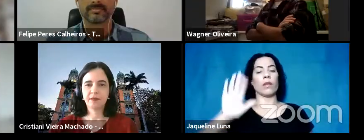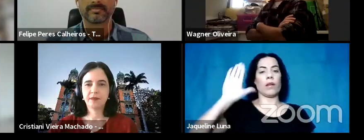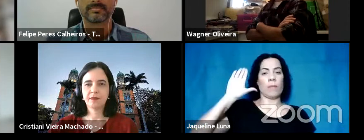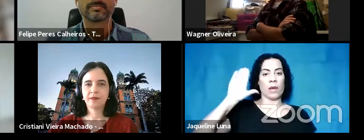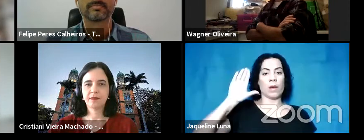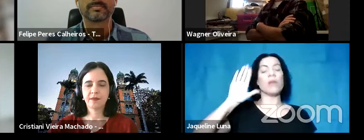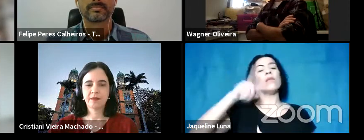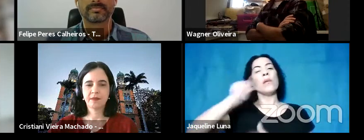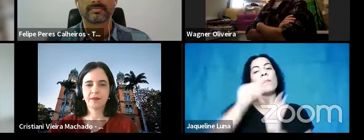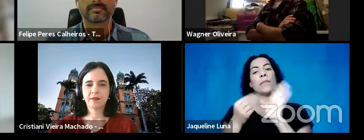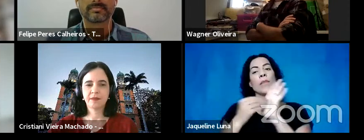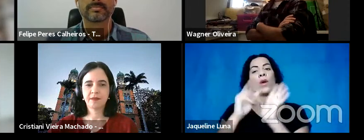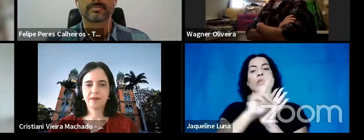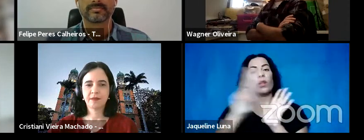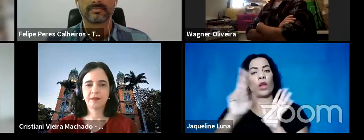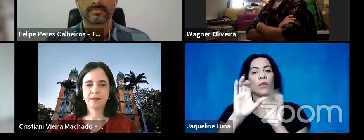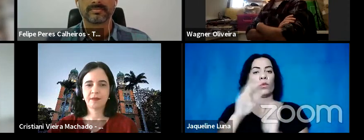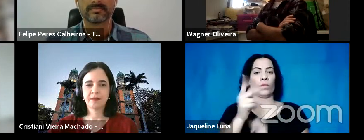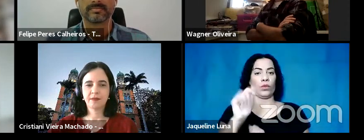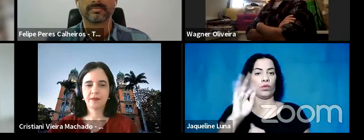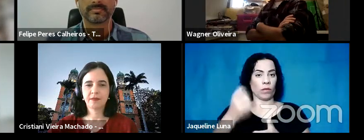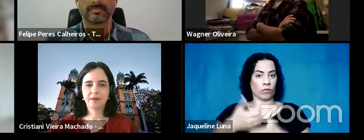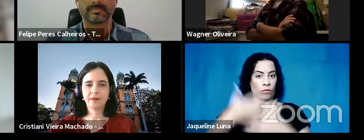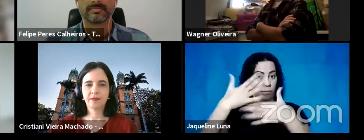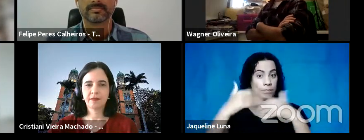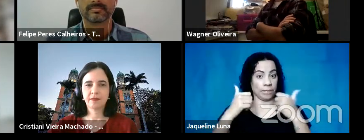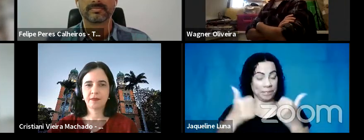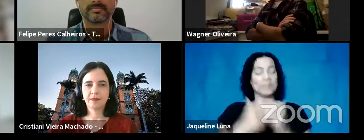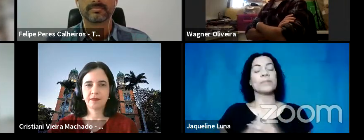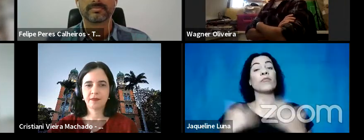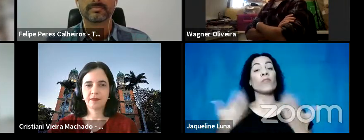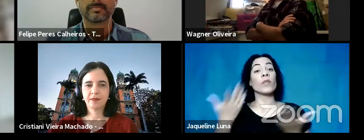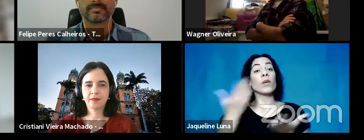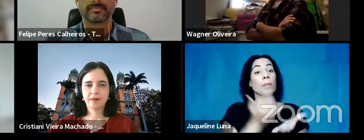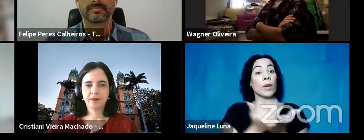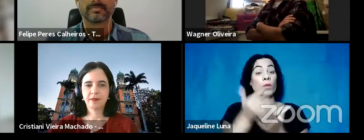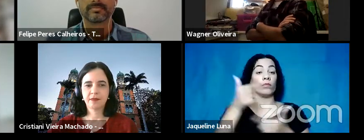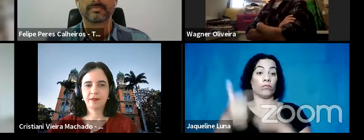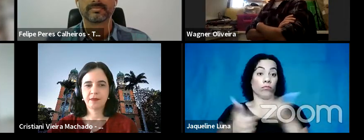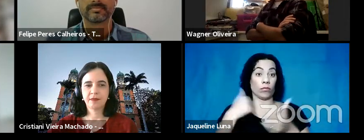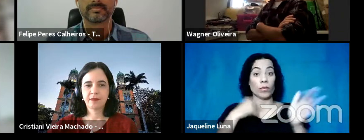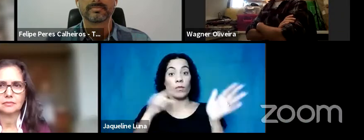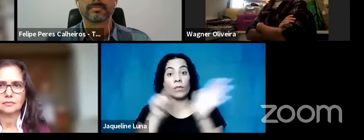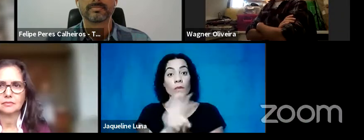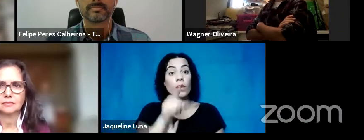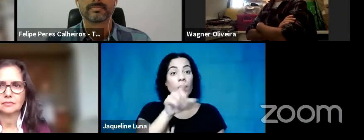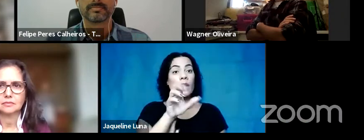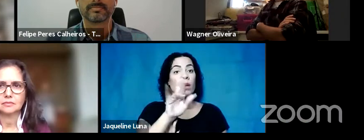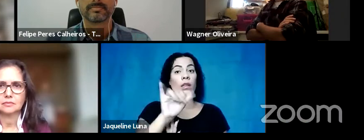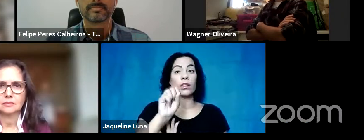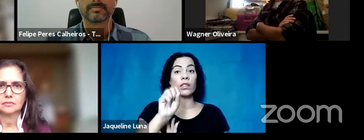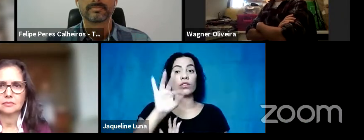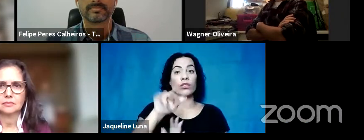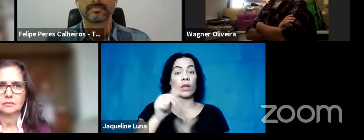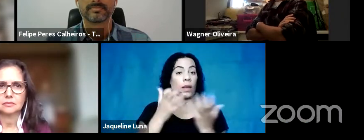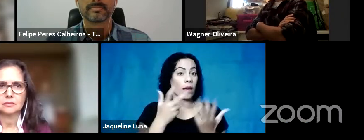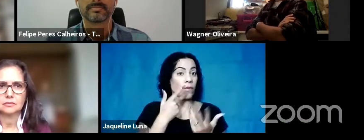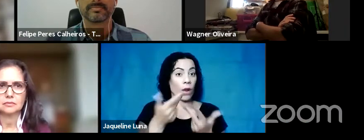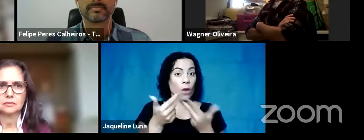inscrição no chat, tá? Então, para a gente começar o nosso trabalho, vou perguntar se a Cristina quer falar alguma coisinha antes.